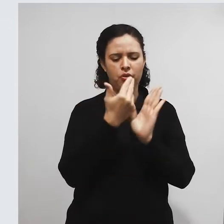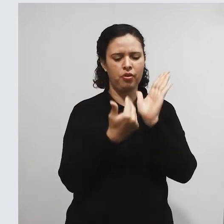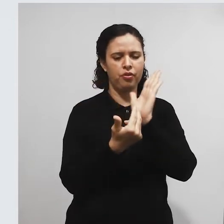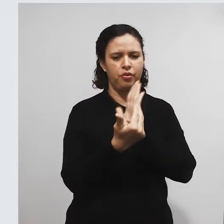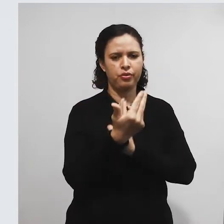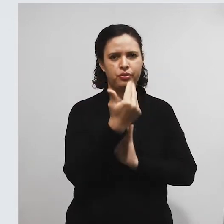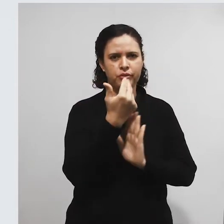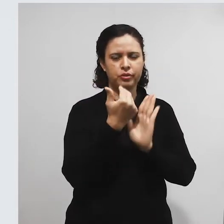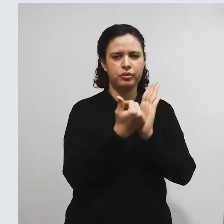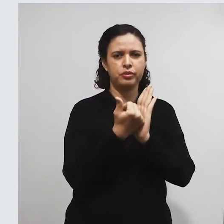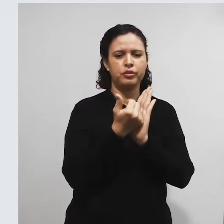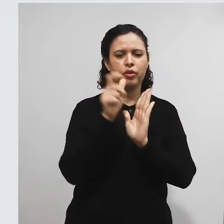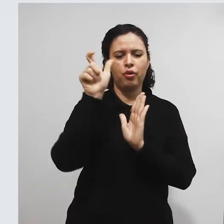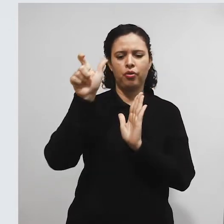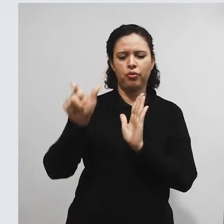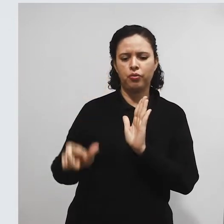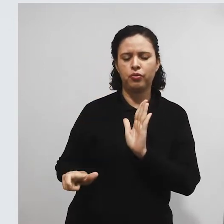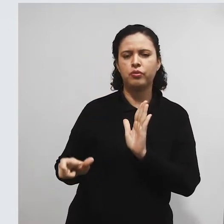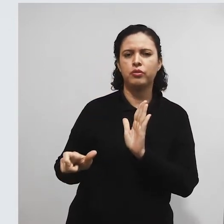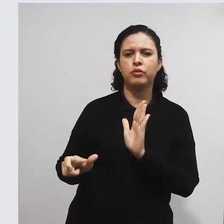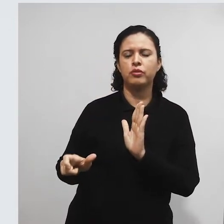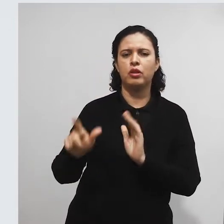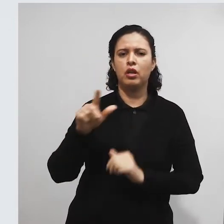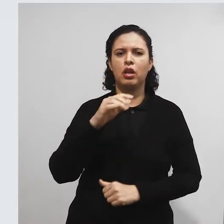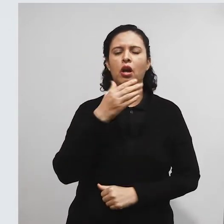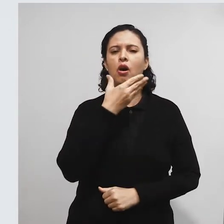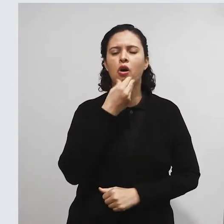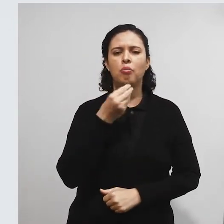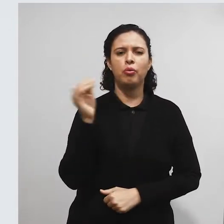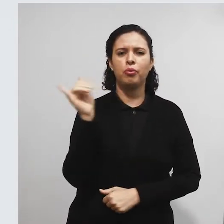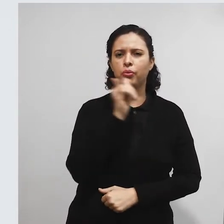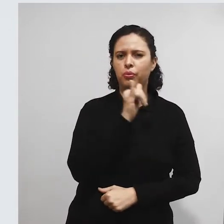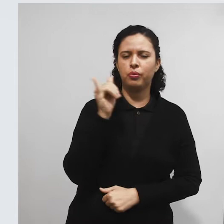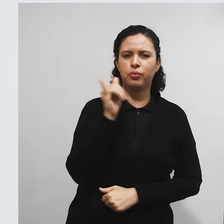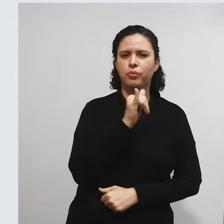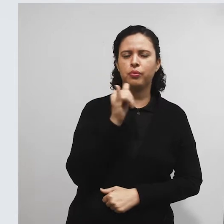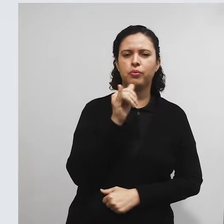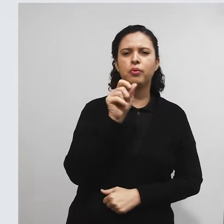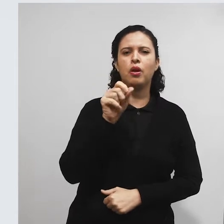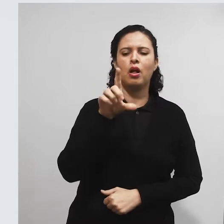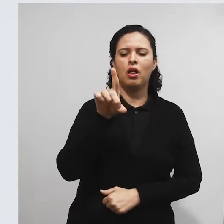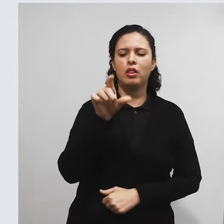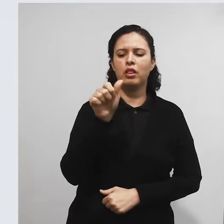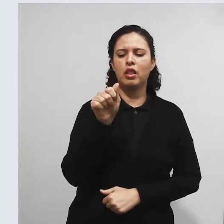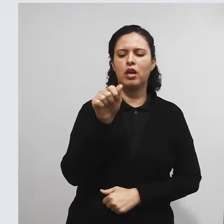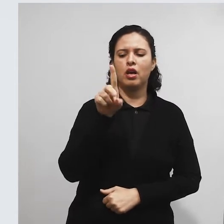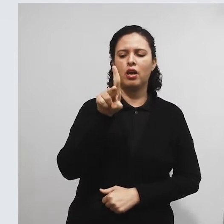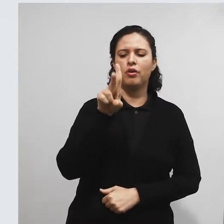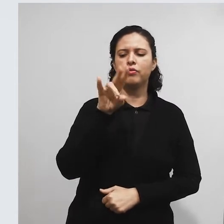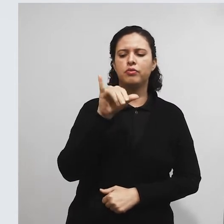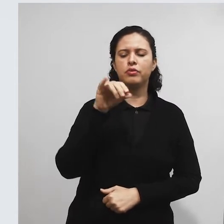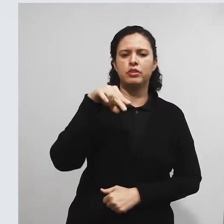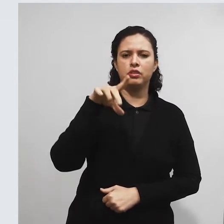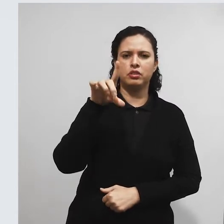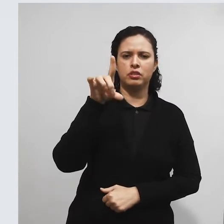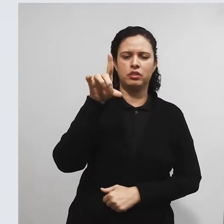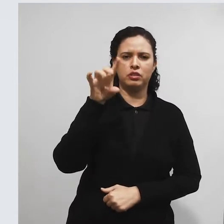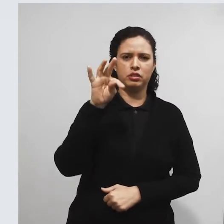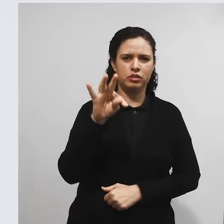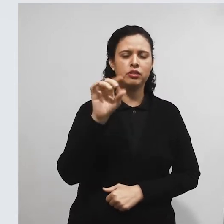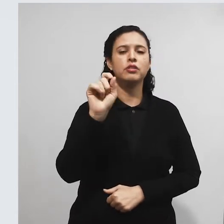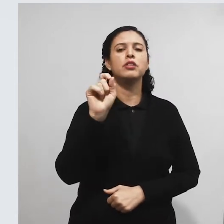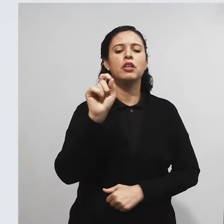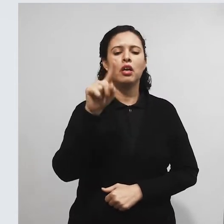desenho do pensador italiano Leonardo da Vinci, que é conhecido também como o Homem de Vitrúvio.